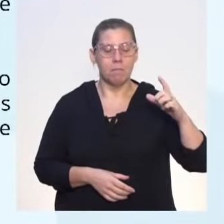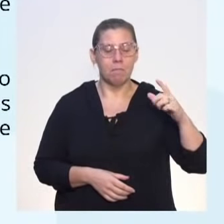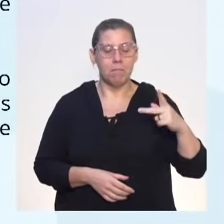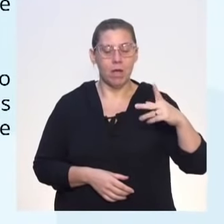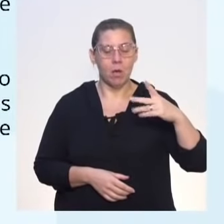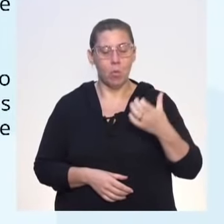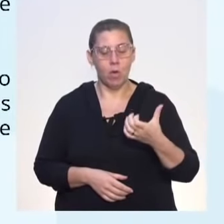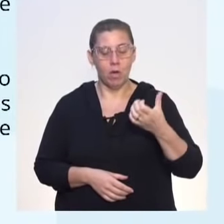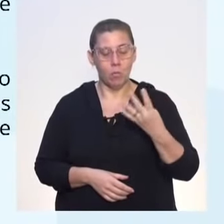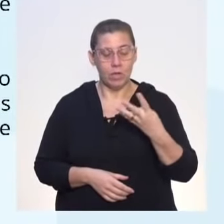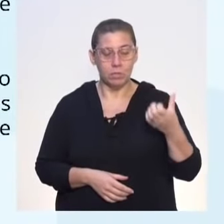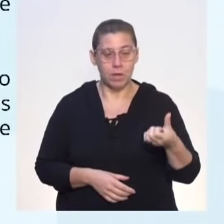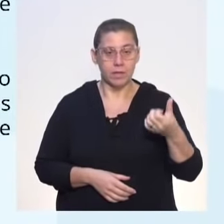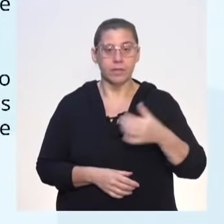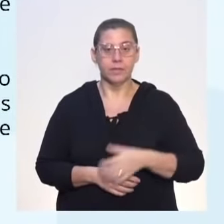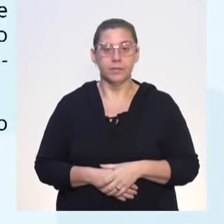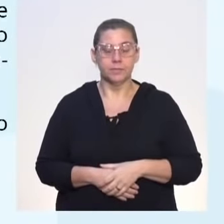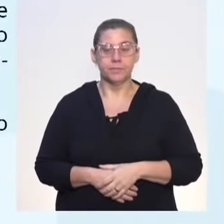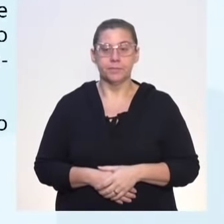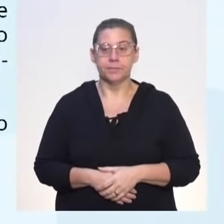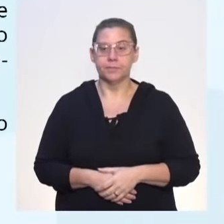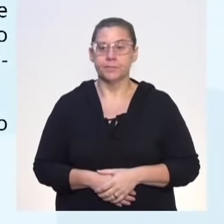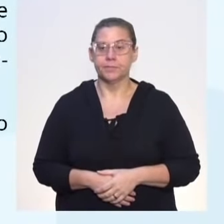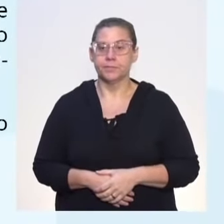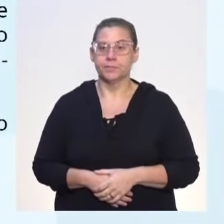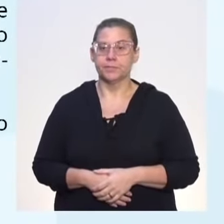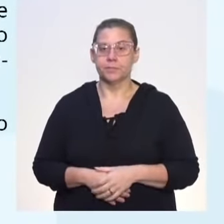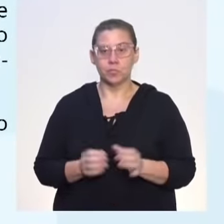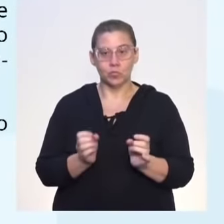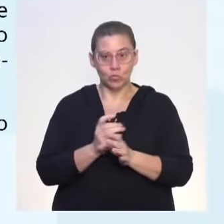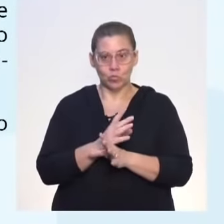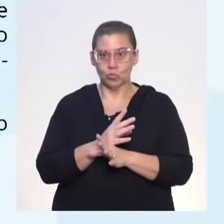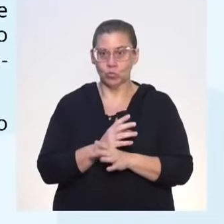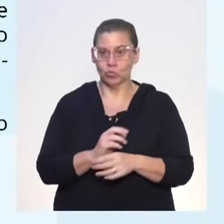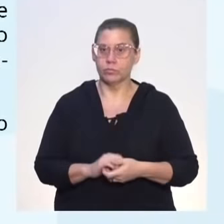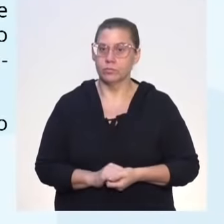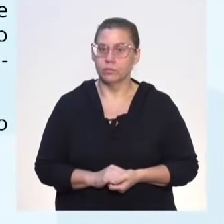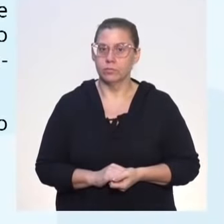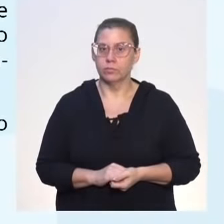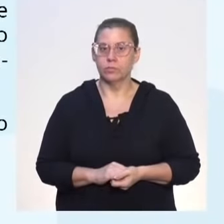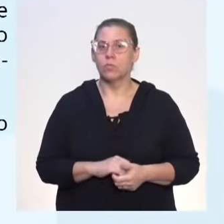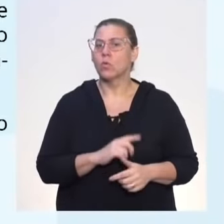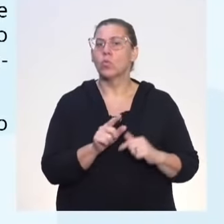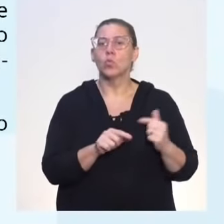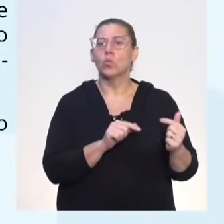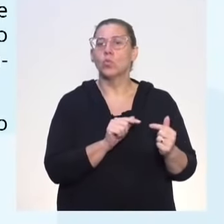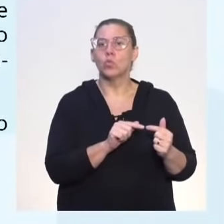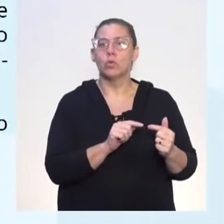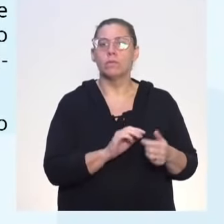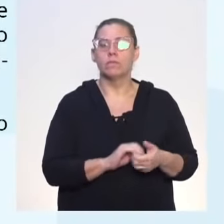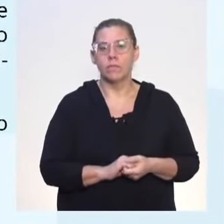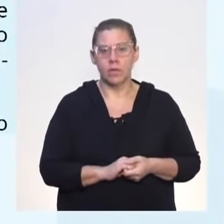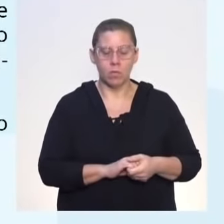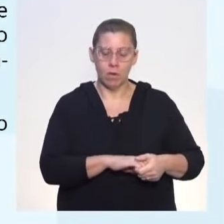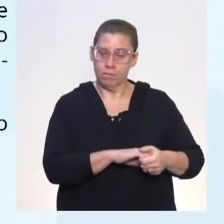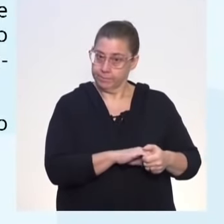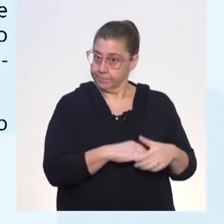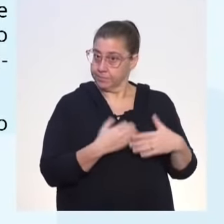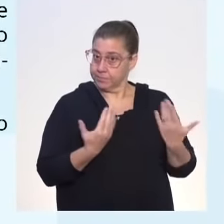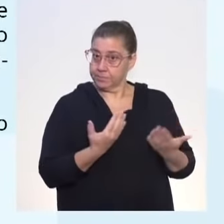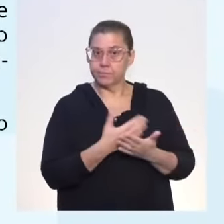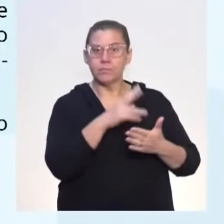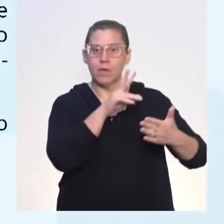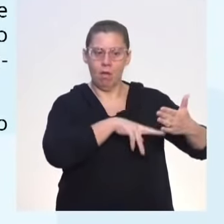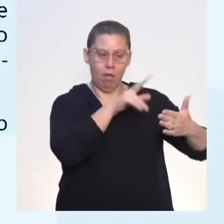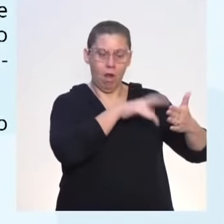EF69LP46. Acabou? Acabou. Elaine, objetivos. Vamos lá, então. Objetivos da nossa aula.